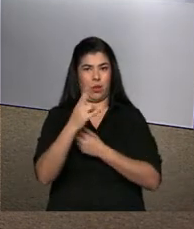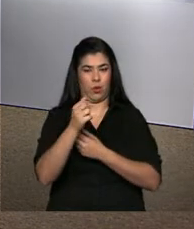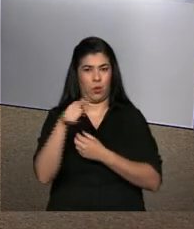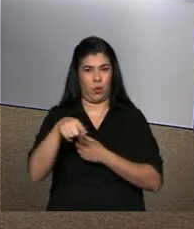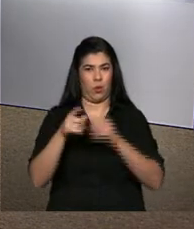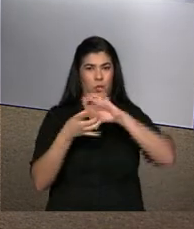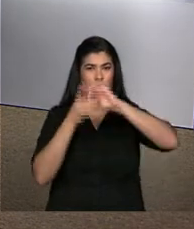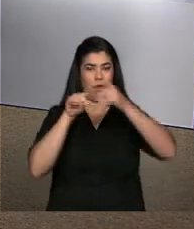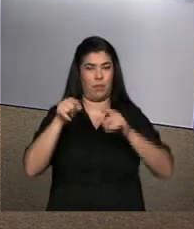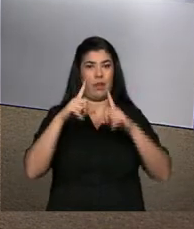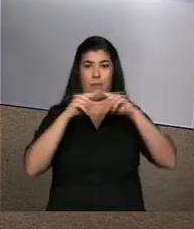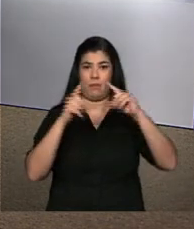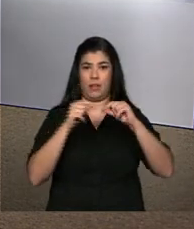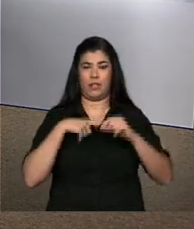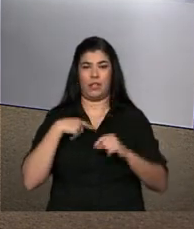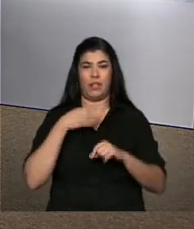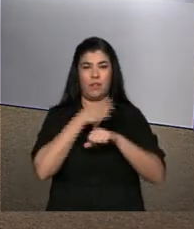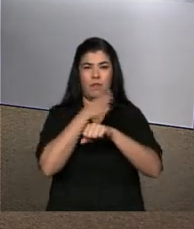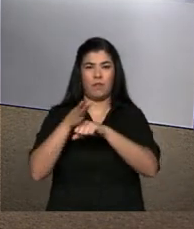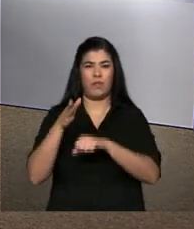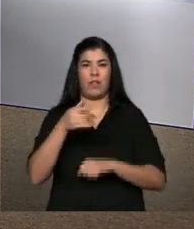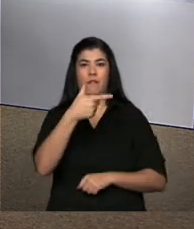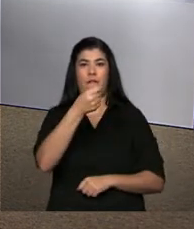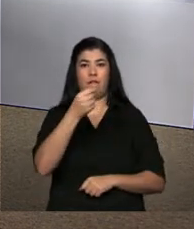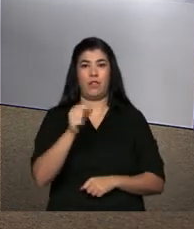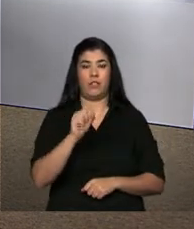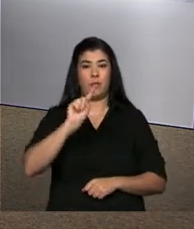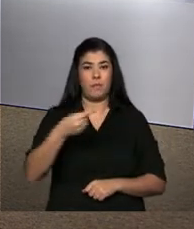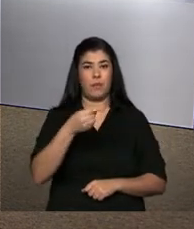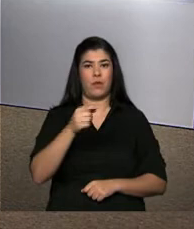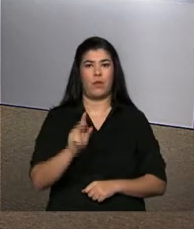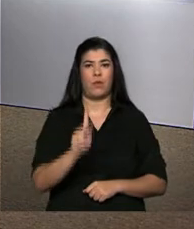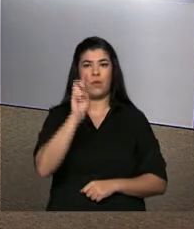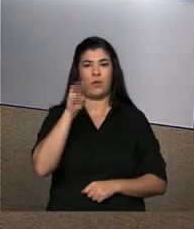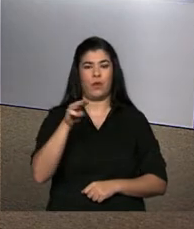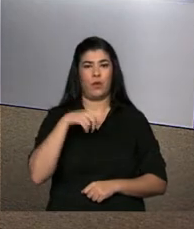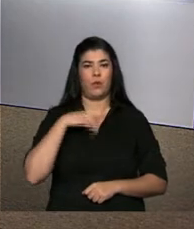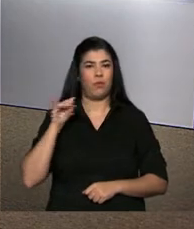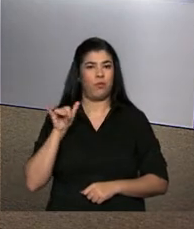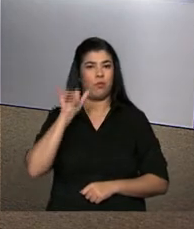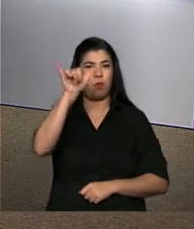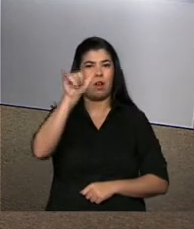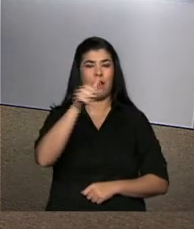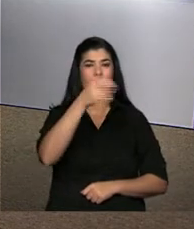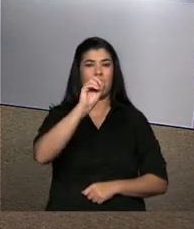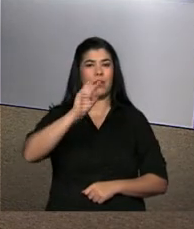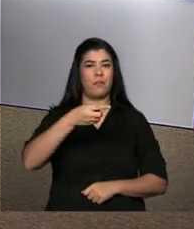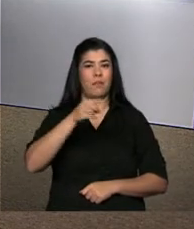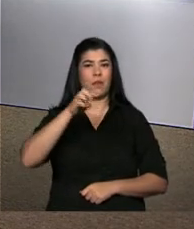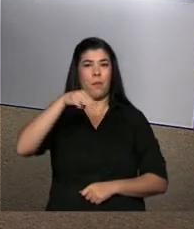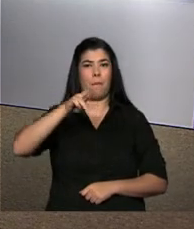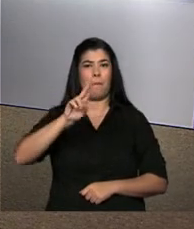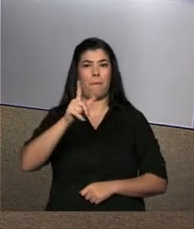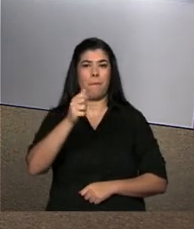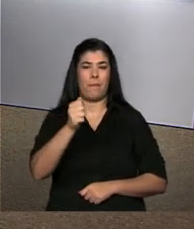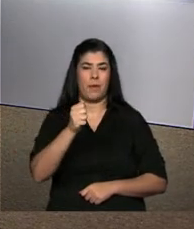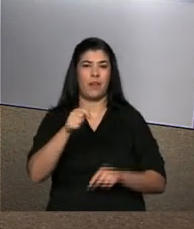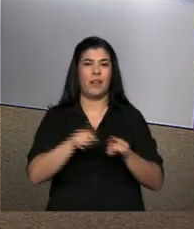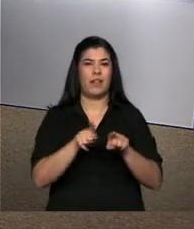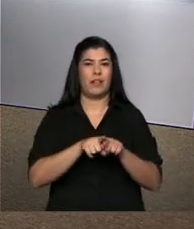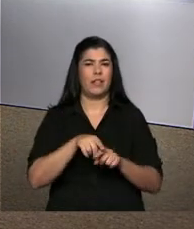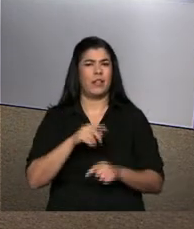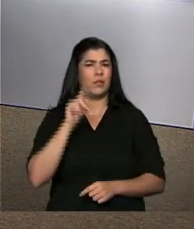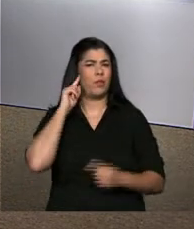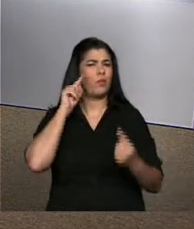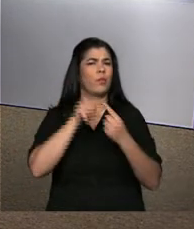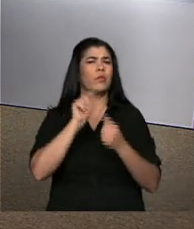com a tocha vai percorrer 20 mil quilômetros e voar 100 mil milhas. 10 mil milhas, perdão. A expectativa é de que a tocha viaje